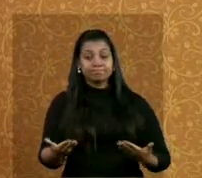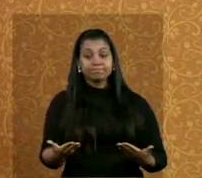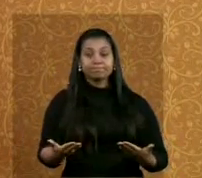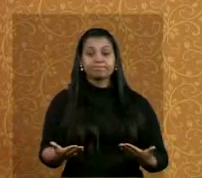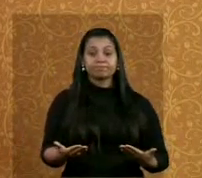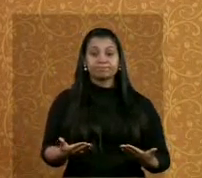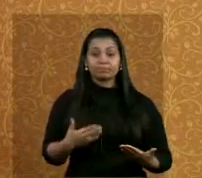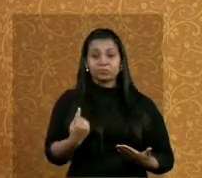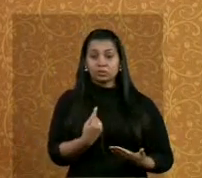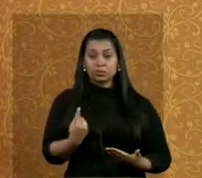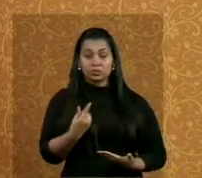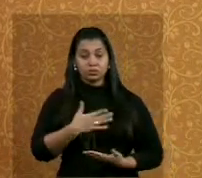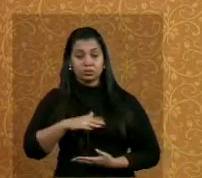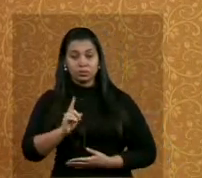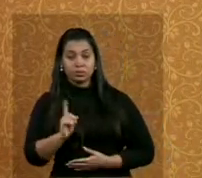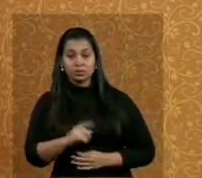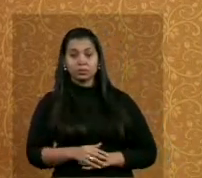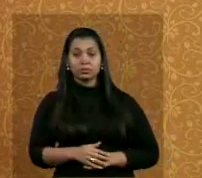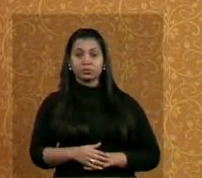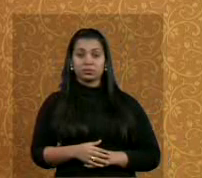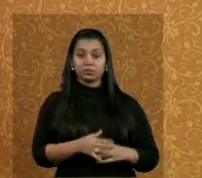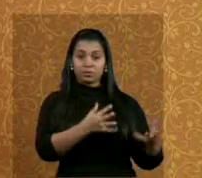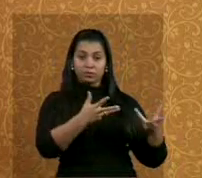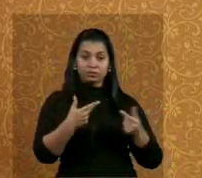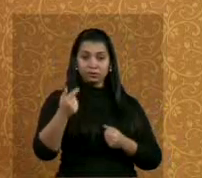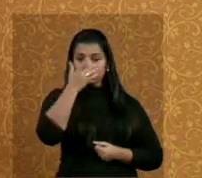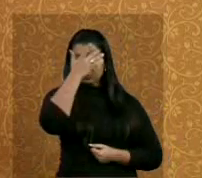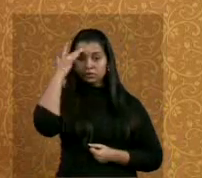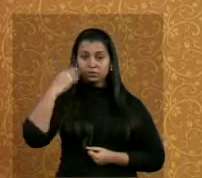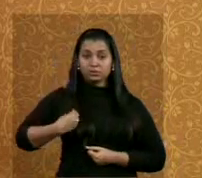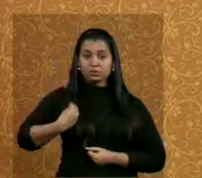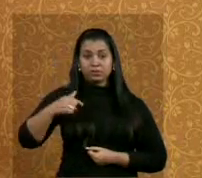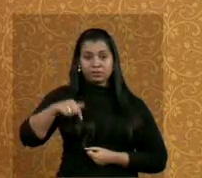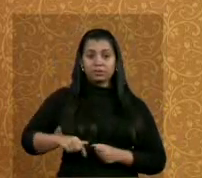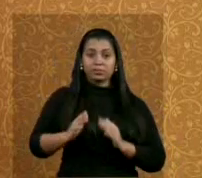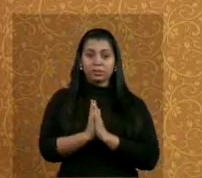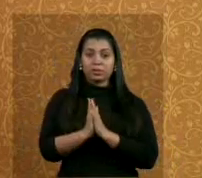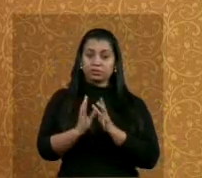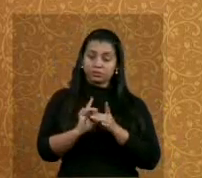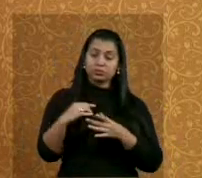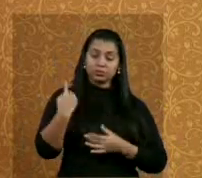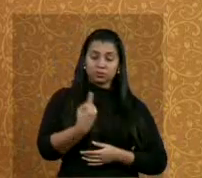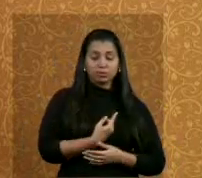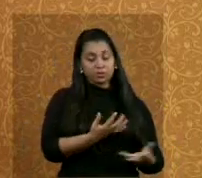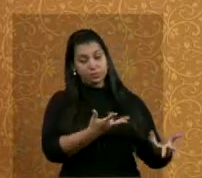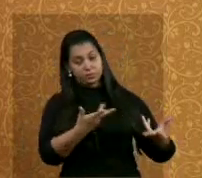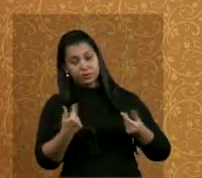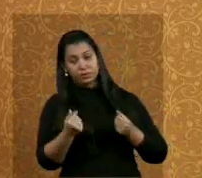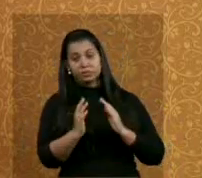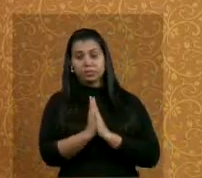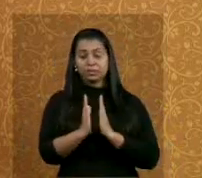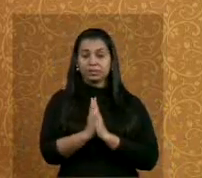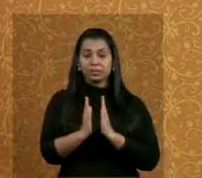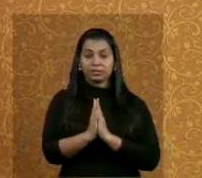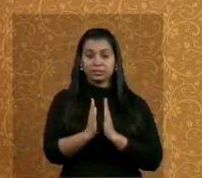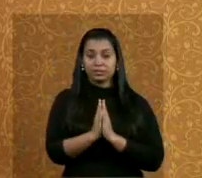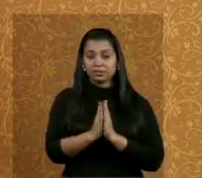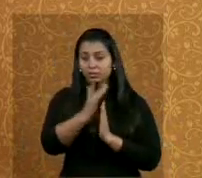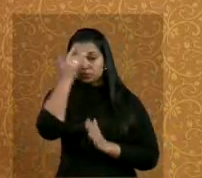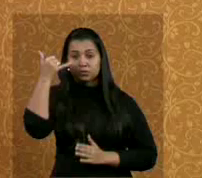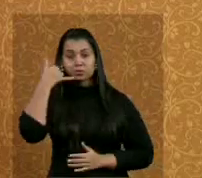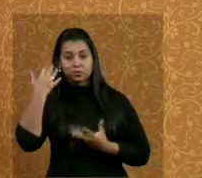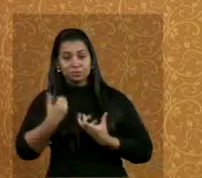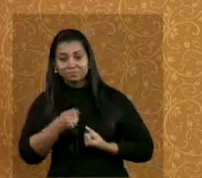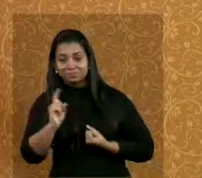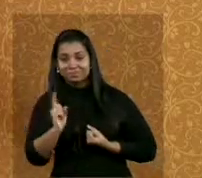não gosto de rezar sozinho, vocês sabem disso, né? Então, eu vou convidar o pessoal que está aqui no estúdio para rezar comigo. Por favor, venham aqui rezar comigo, já que a pessoa não